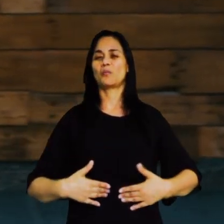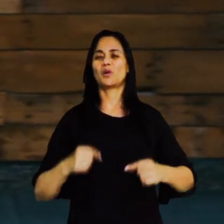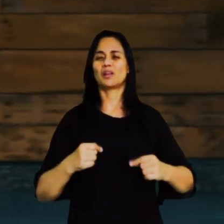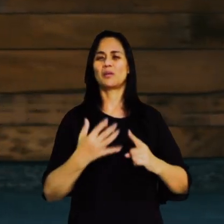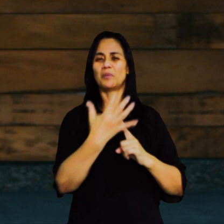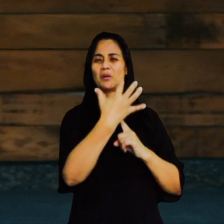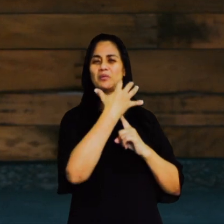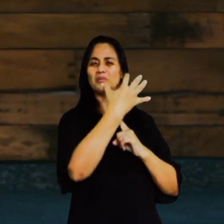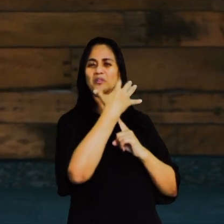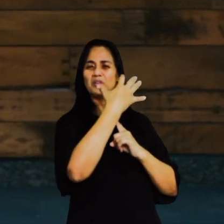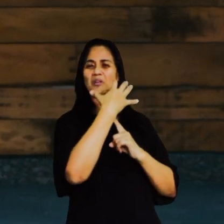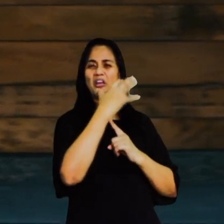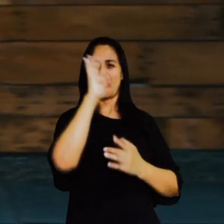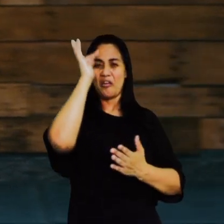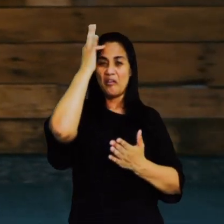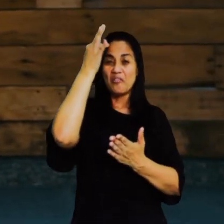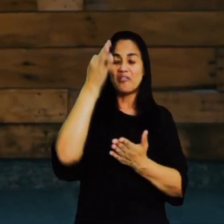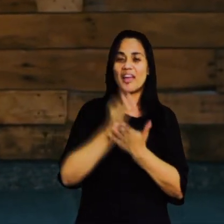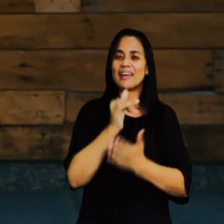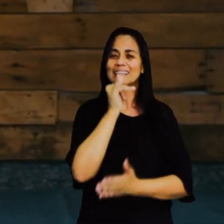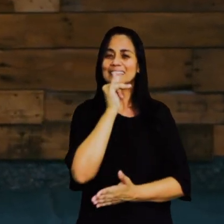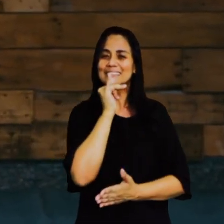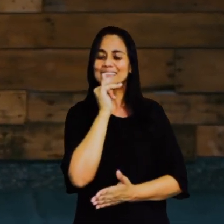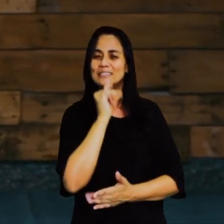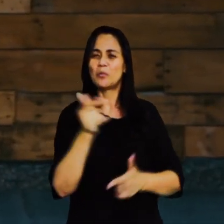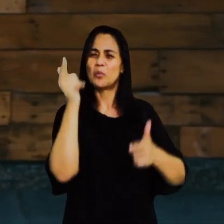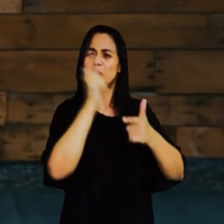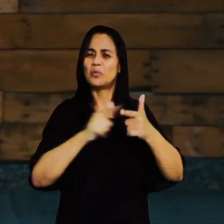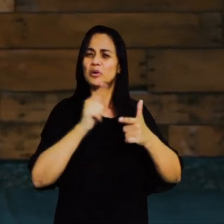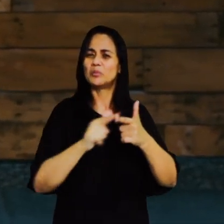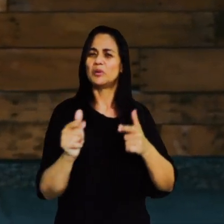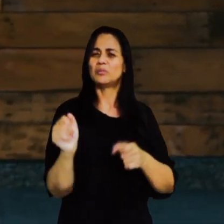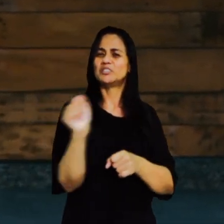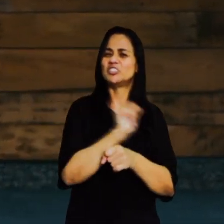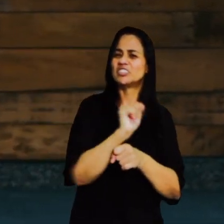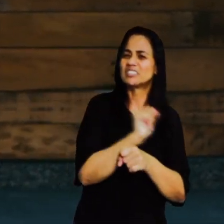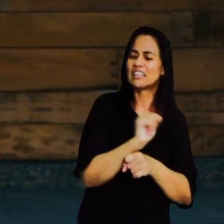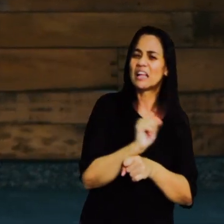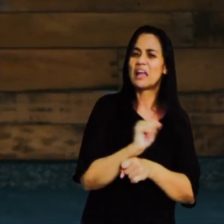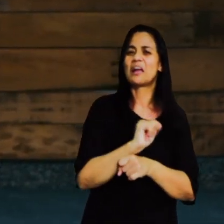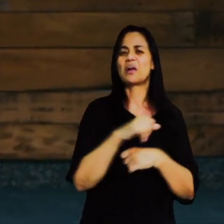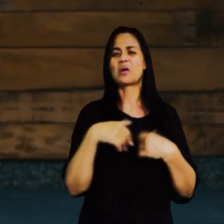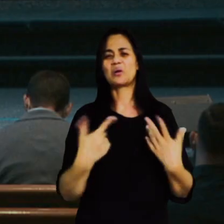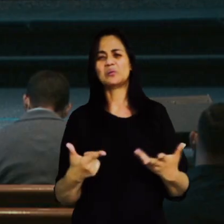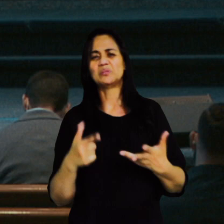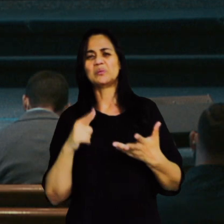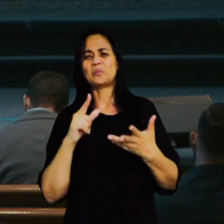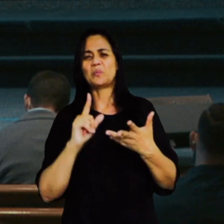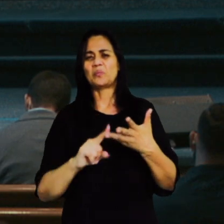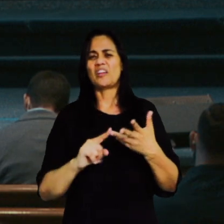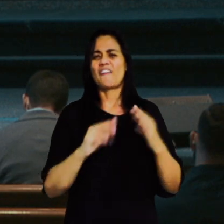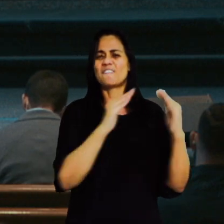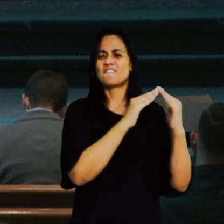É um problema de carro, é um pneu furado, é um vizinho atazanado,